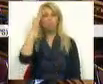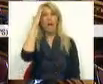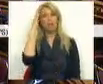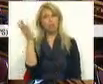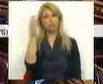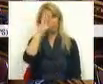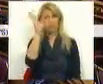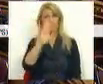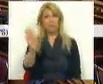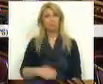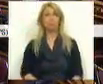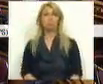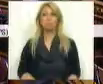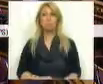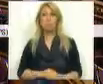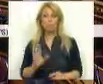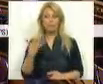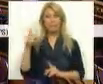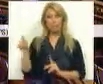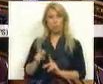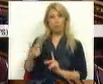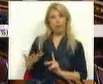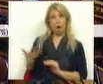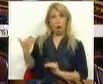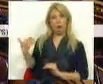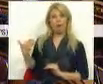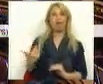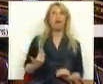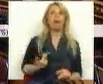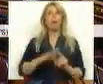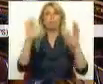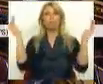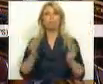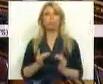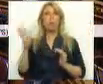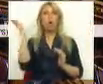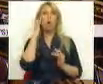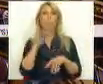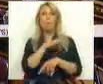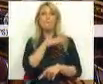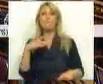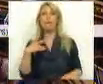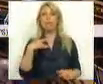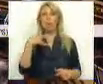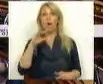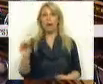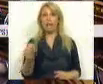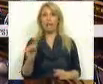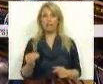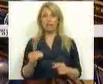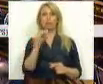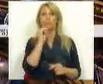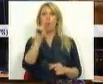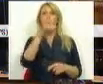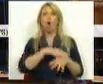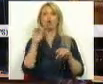conhecimento que desde o início deste mês que diminuiu o número de pediatras no Hospital de Setúbal. Esta redução